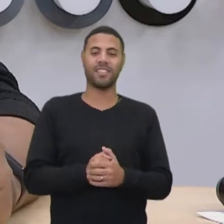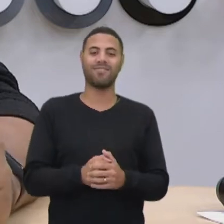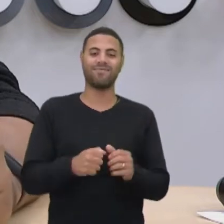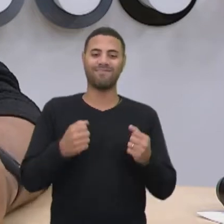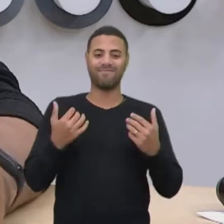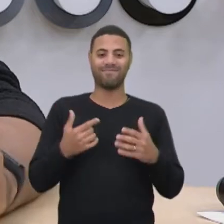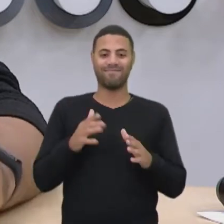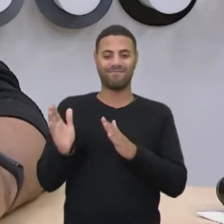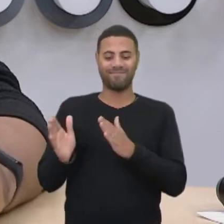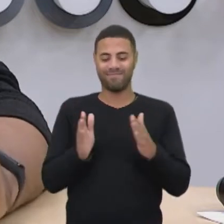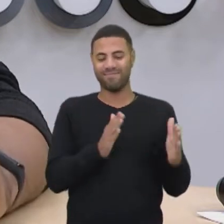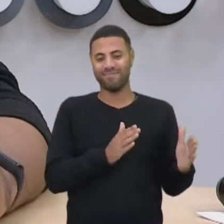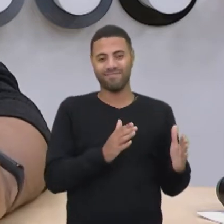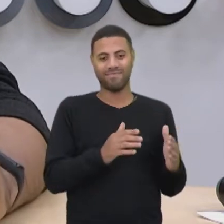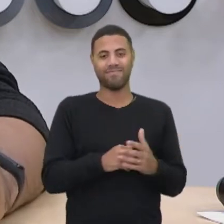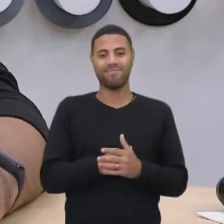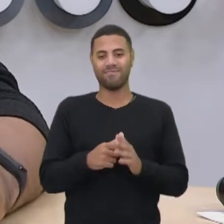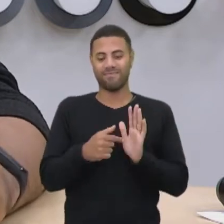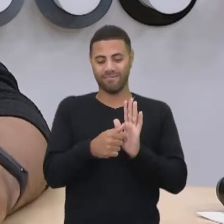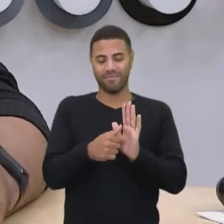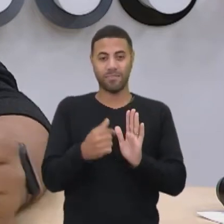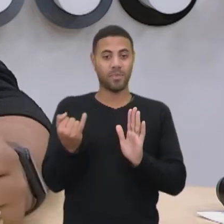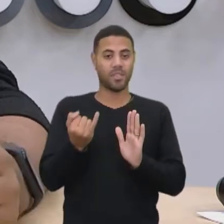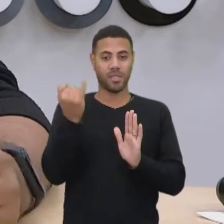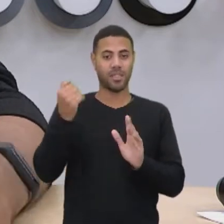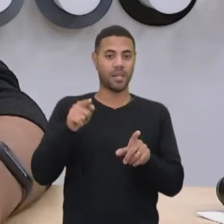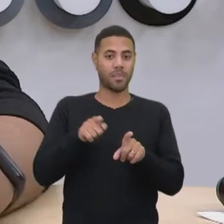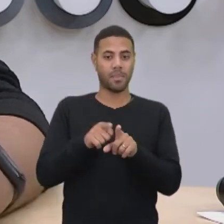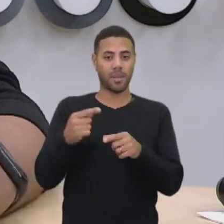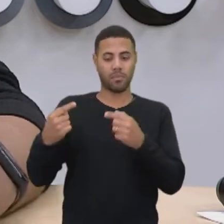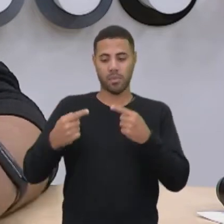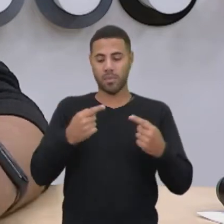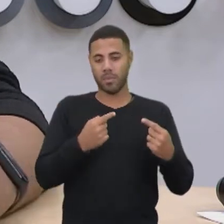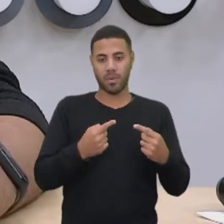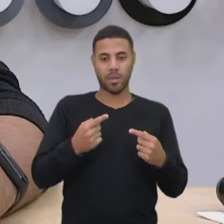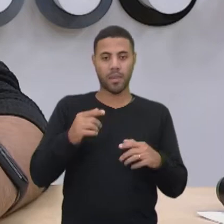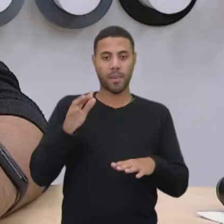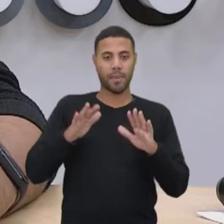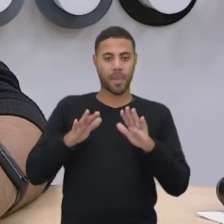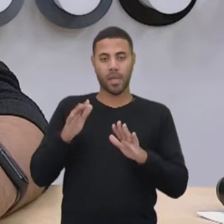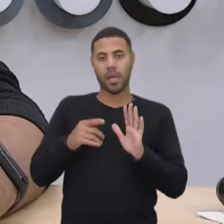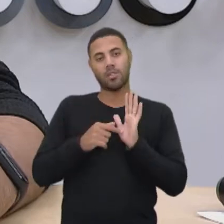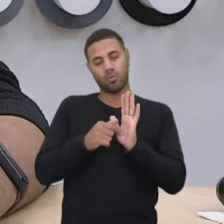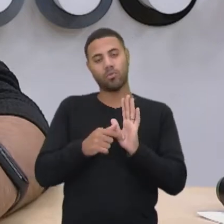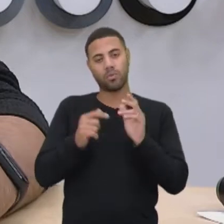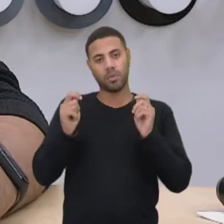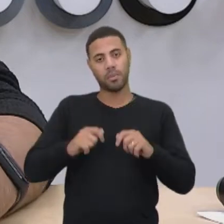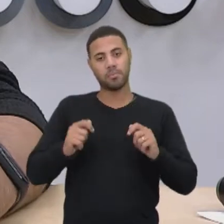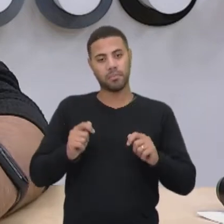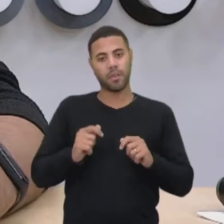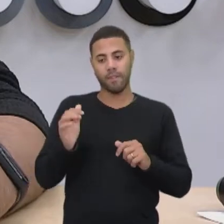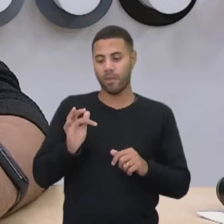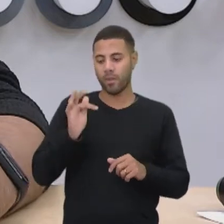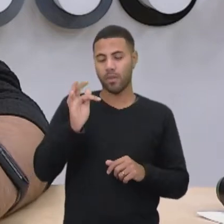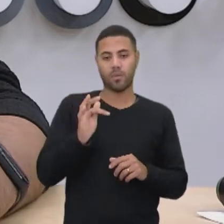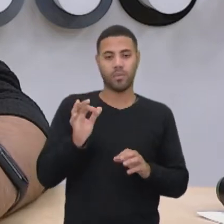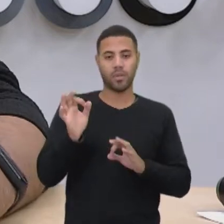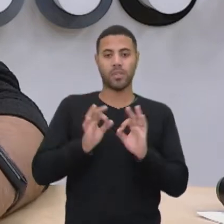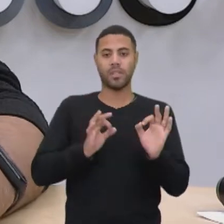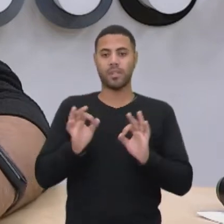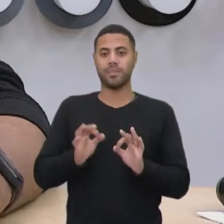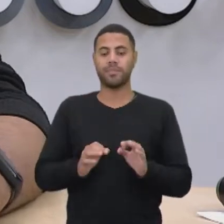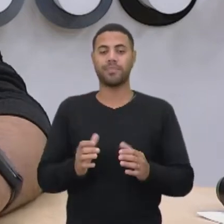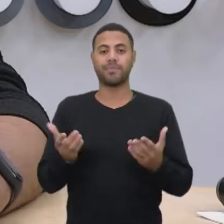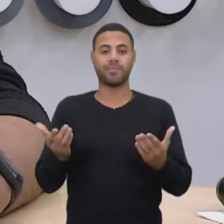algumas etapas que são importantes para vocês e discutindo para, de repente, auxiliar aí no projeto final. Eu